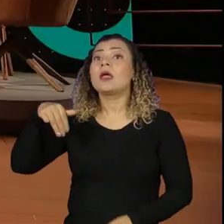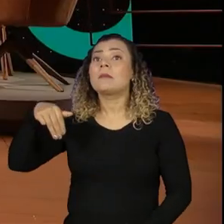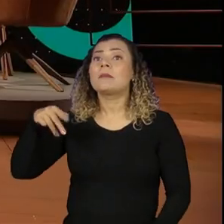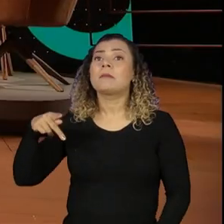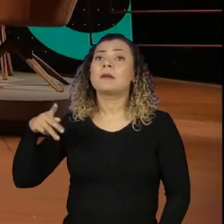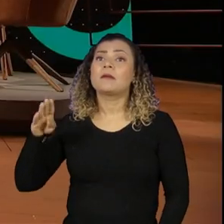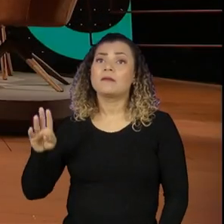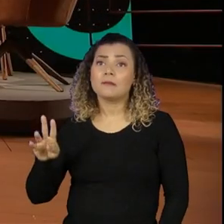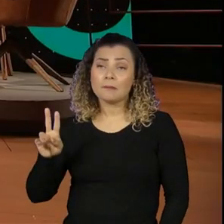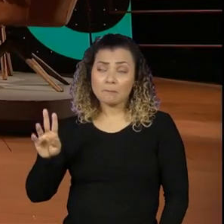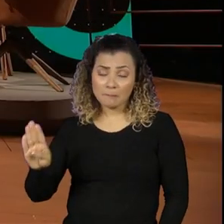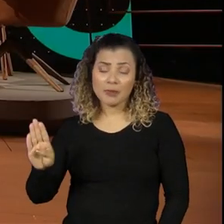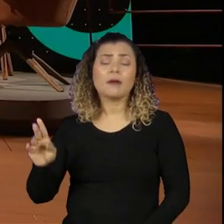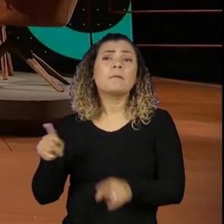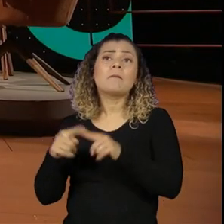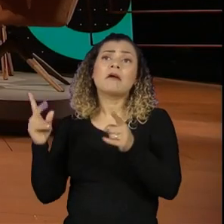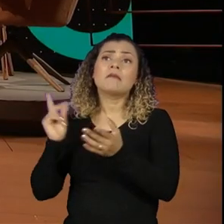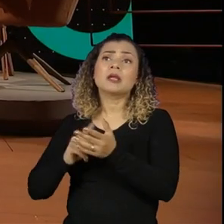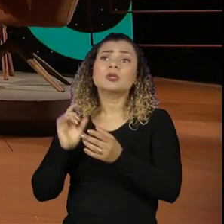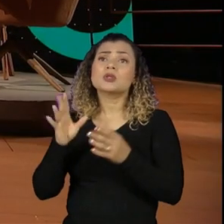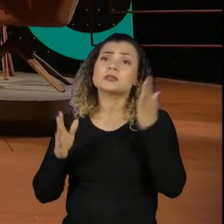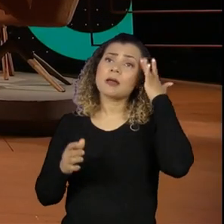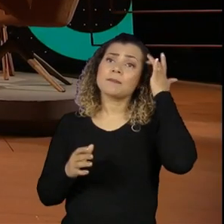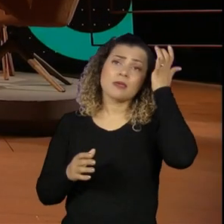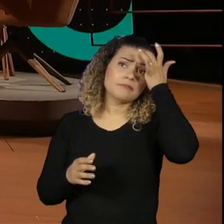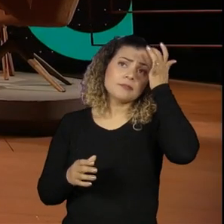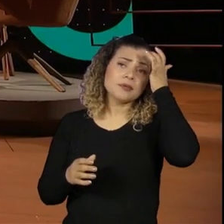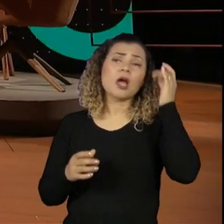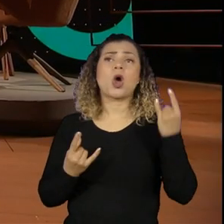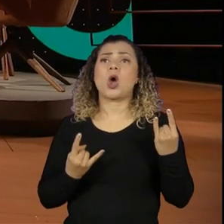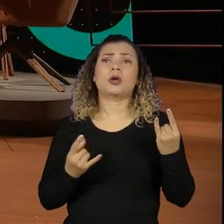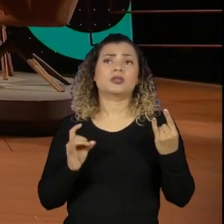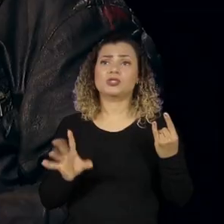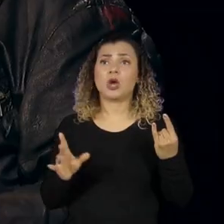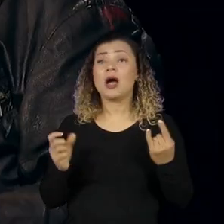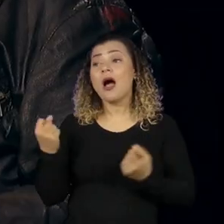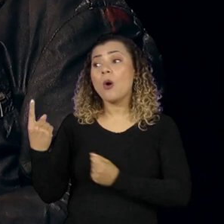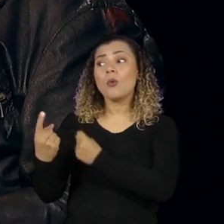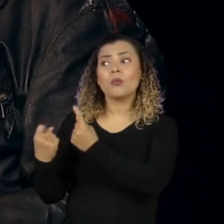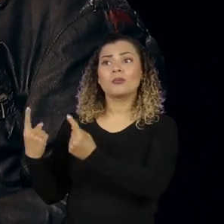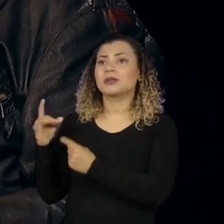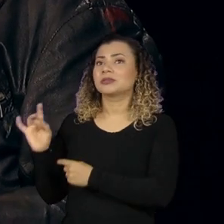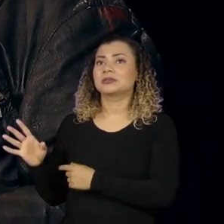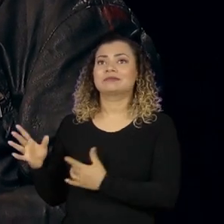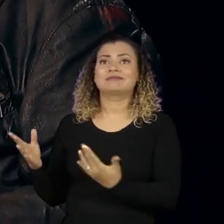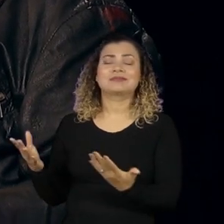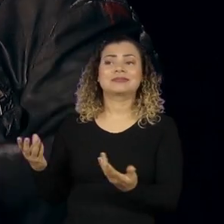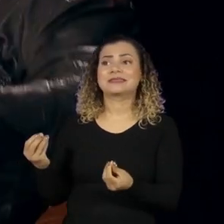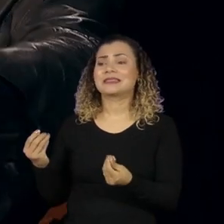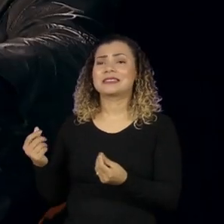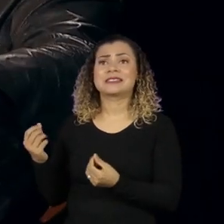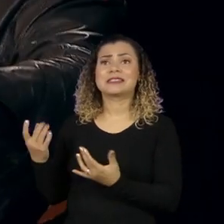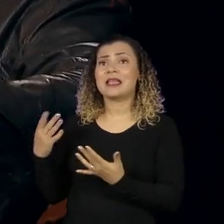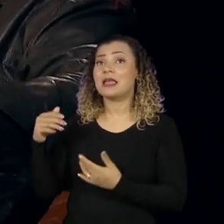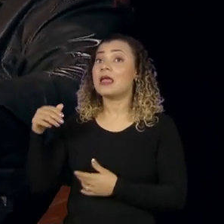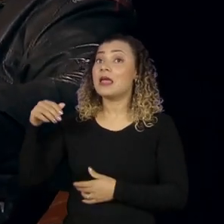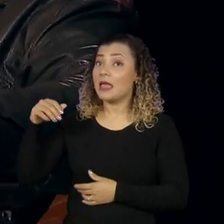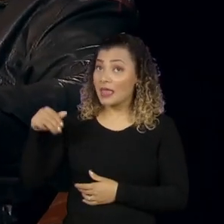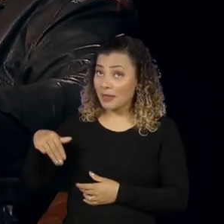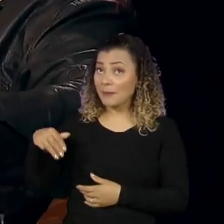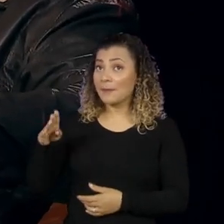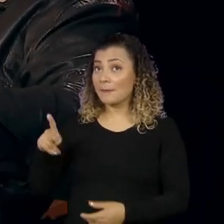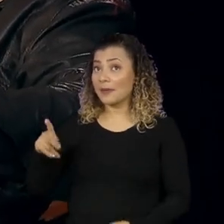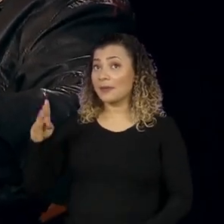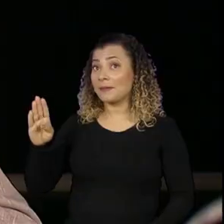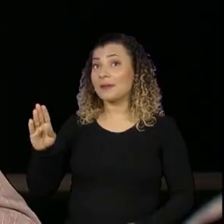Guedes, toca Milton Nascimento, e eu só sabia rock, né? Então eu sabia uma música do Beto Guedes, que era Paisagem na Janela, e eu falei, daqui a pouco eu toco, só